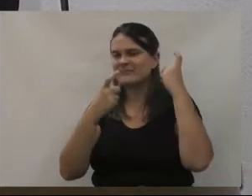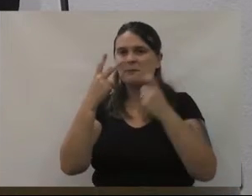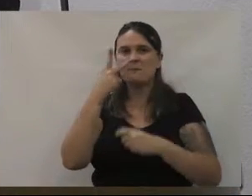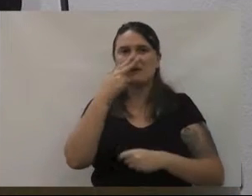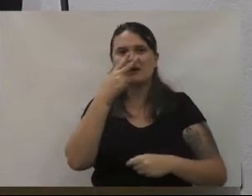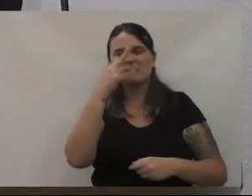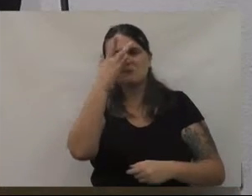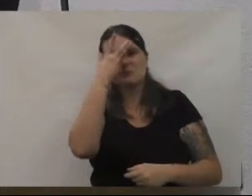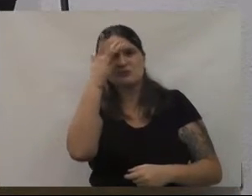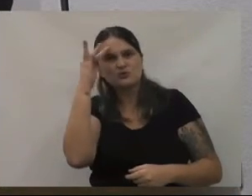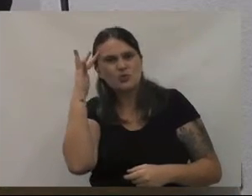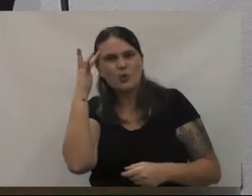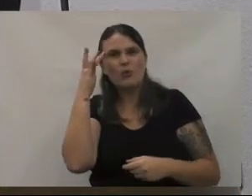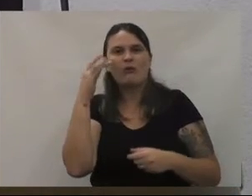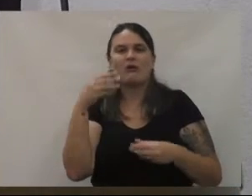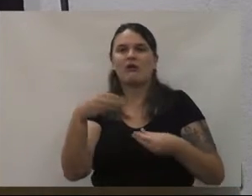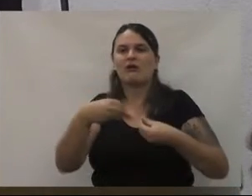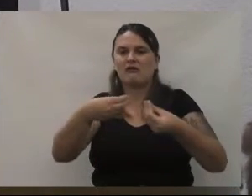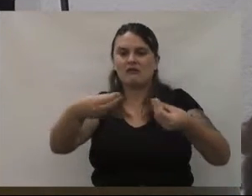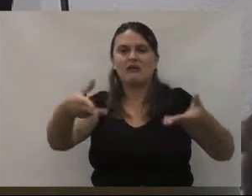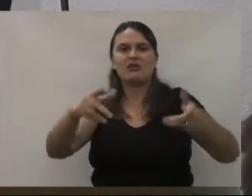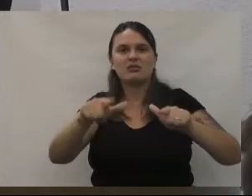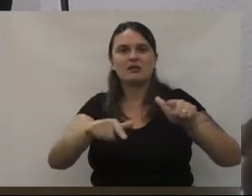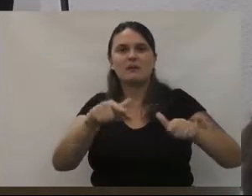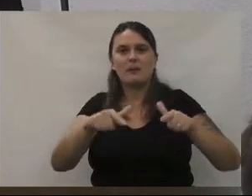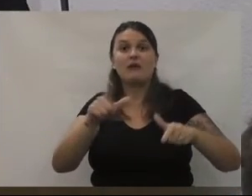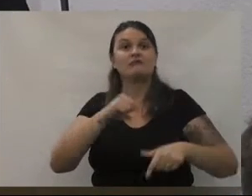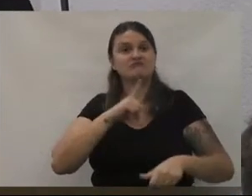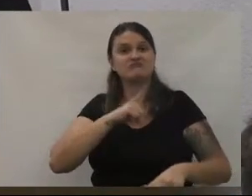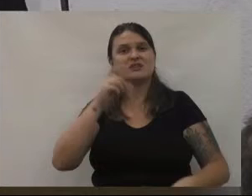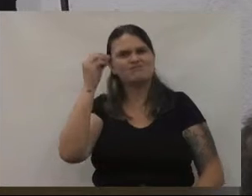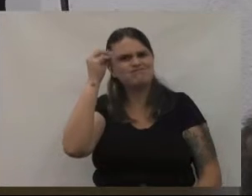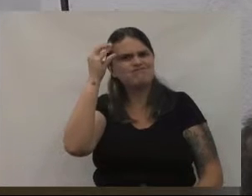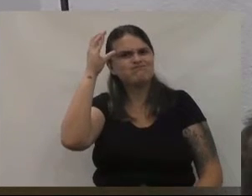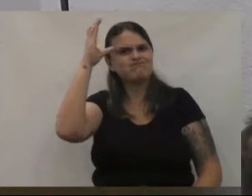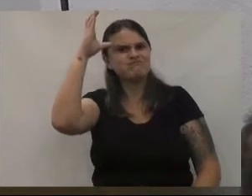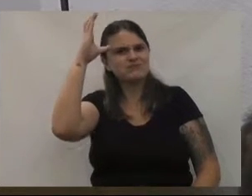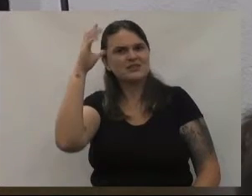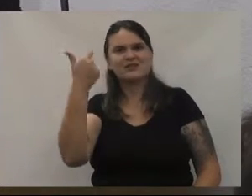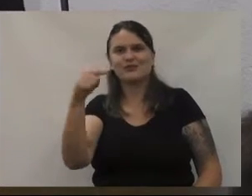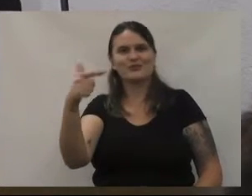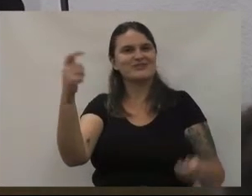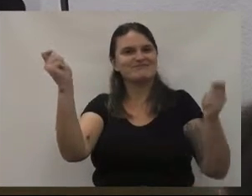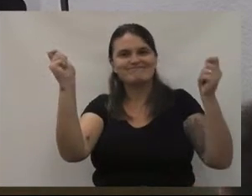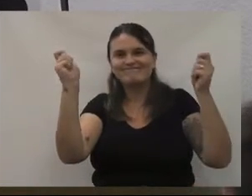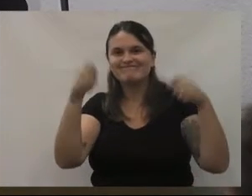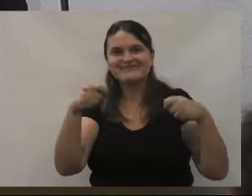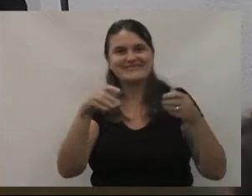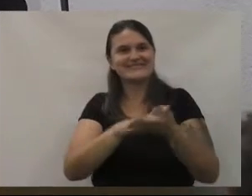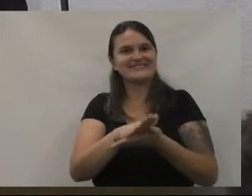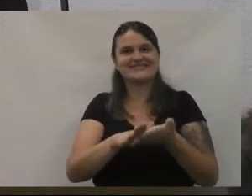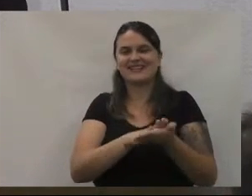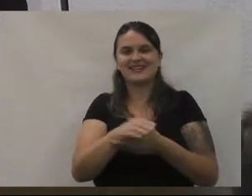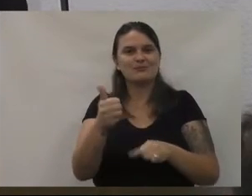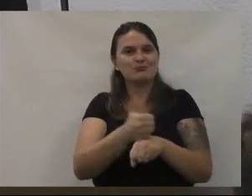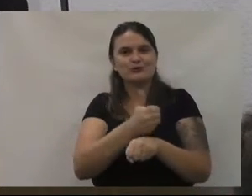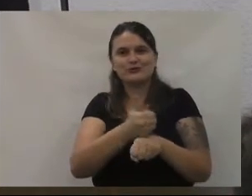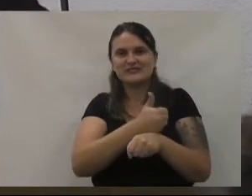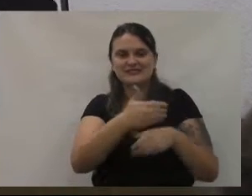pessoas no mercado de trabalho com conhecimento e sem possibilidade de